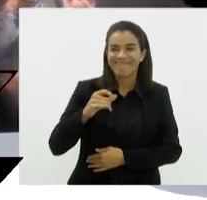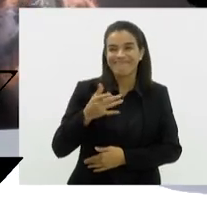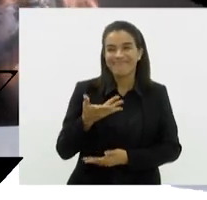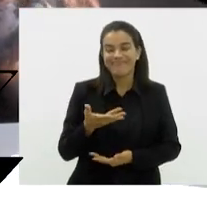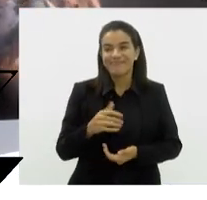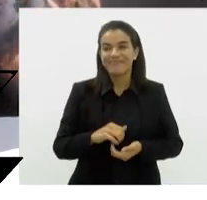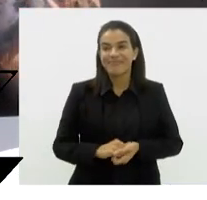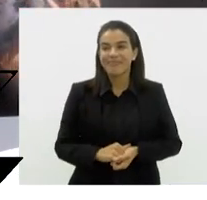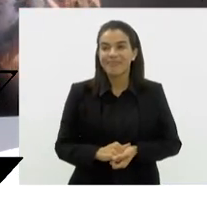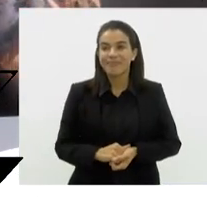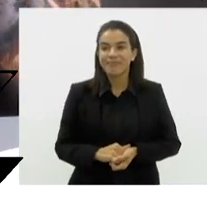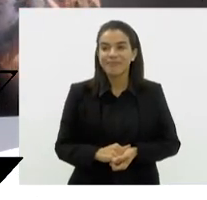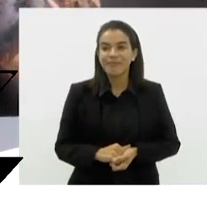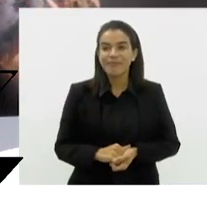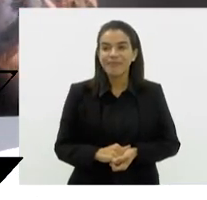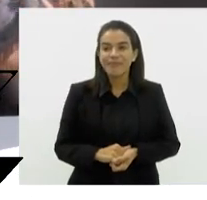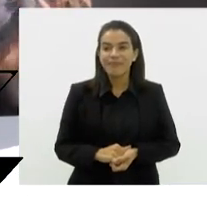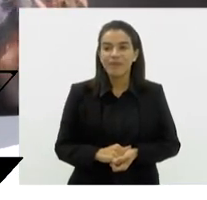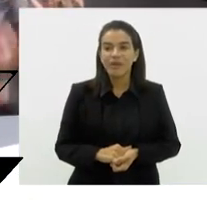eu te...